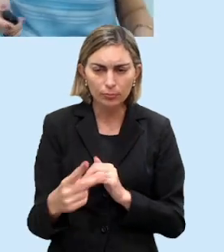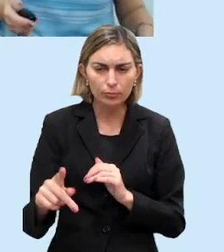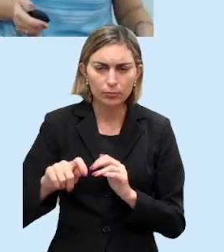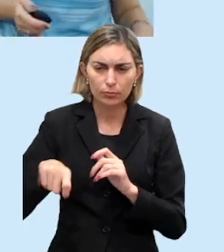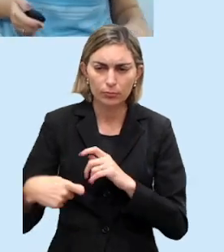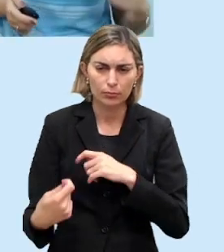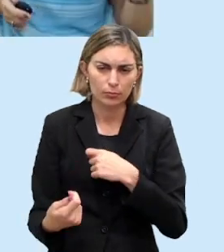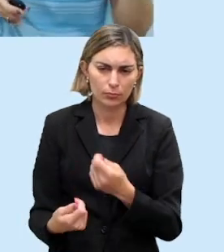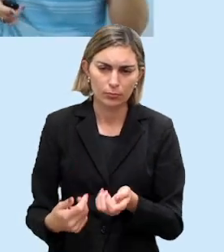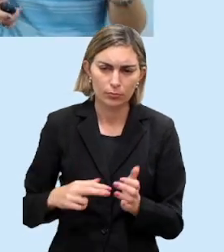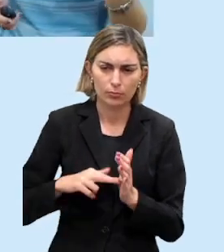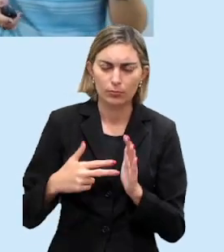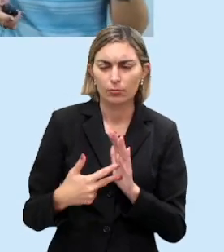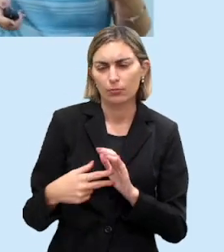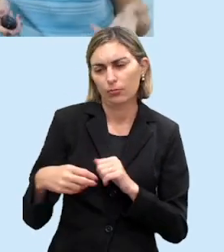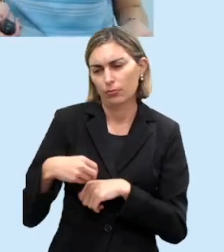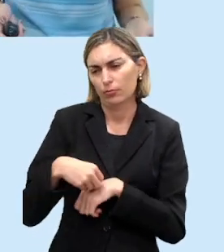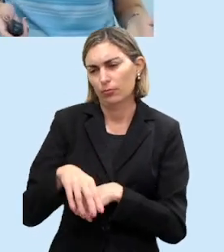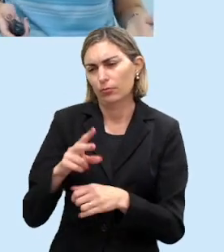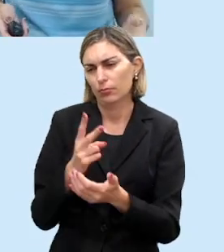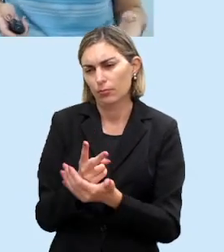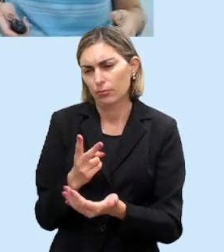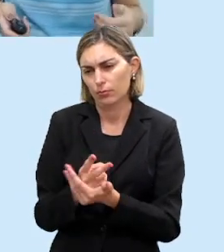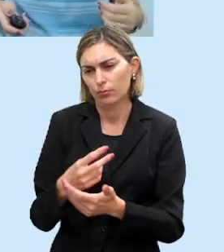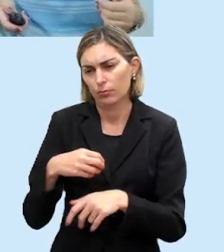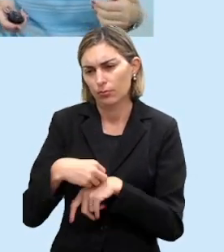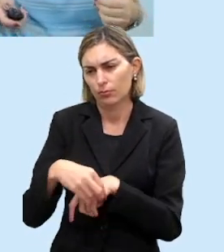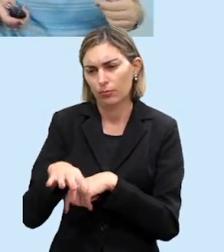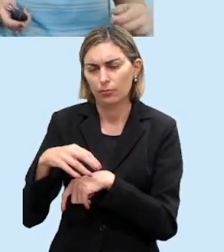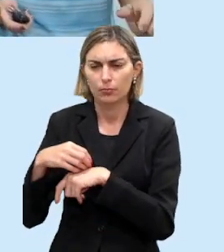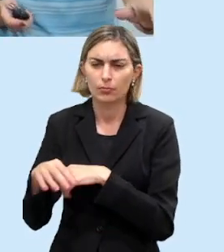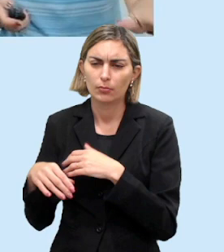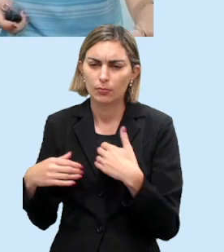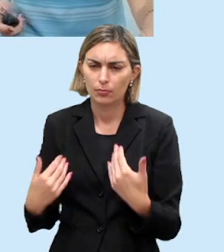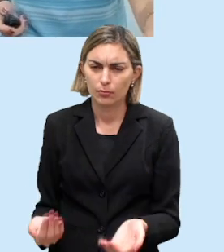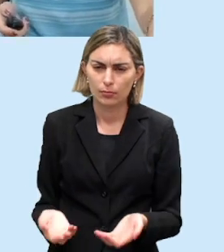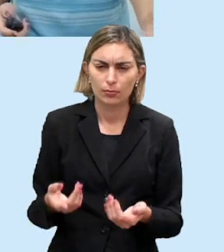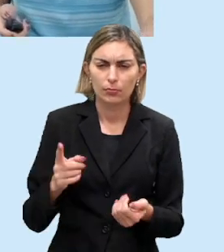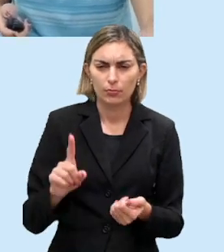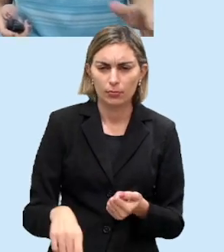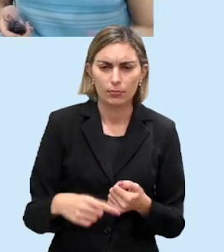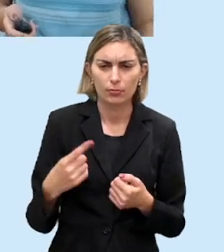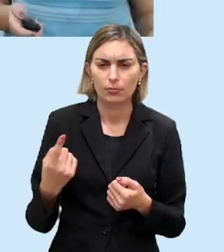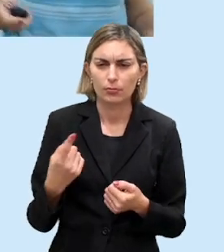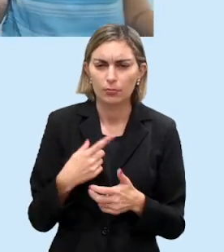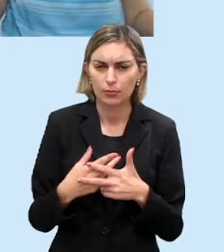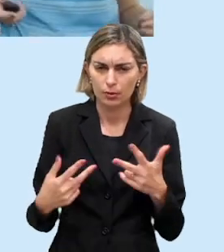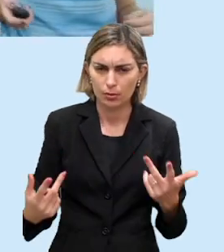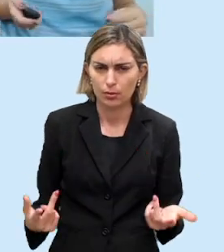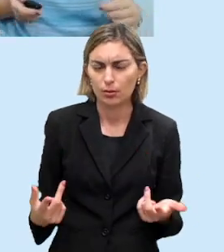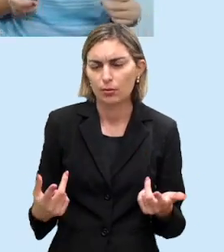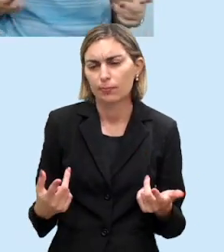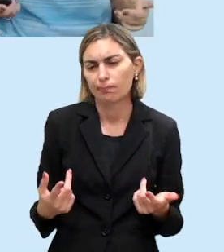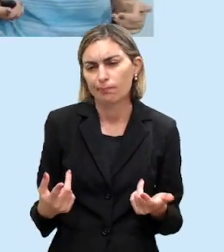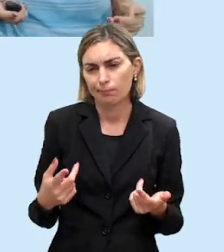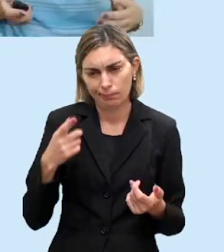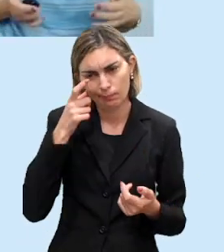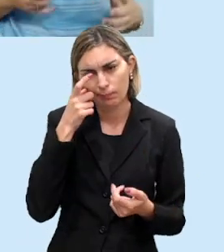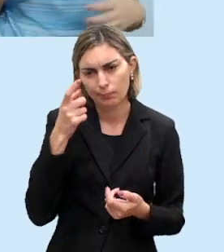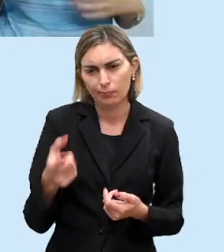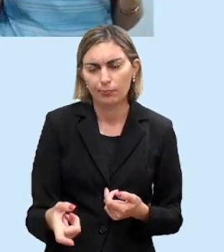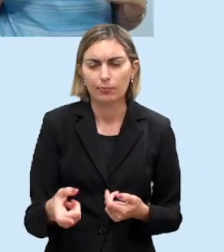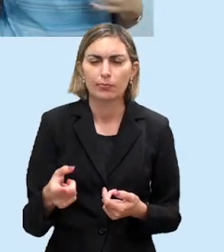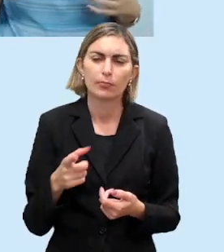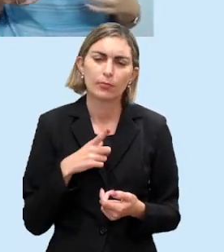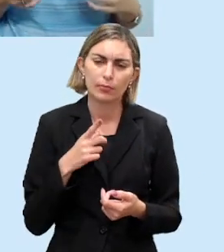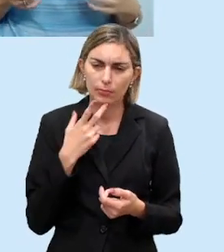que está aqui sendo trazido, não é? Então isso é altamente interessante, né? Quando a